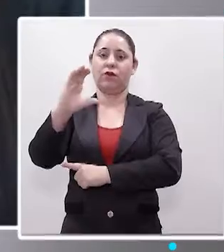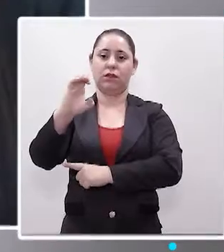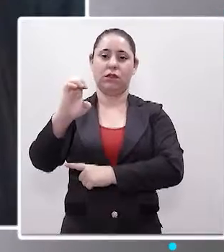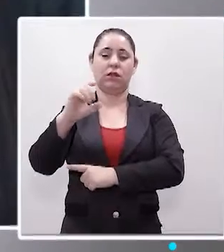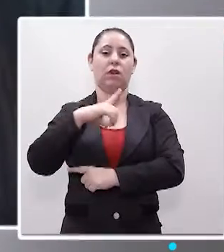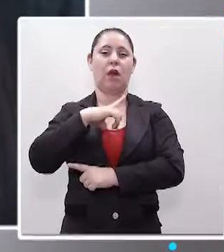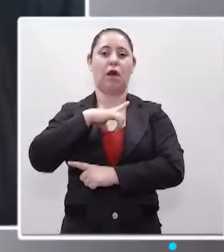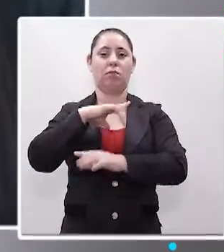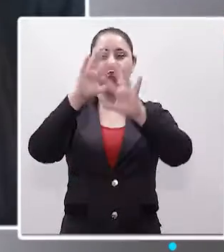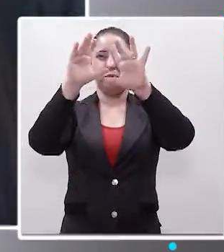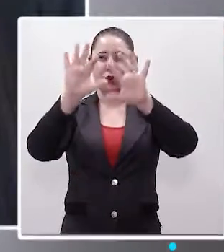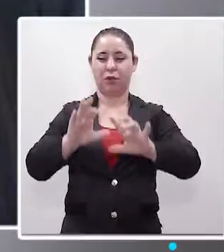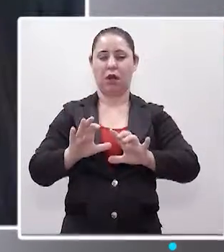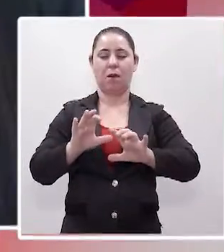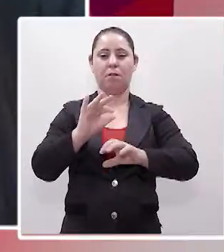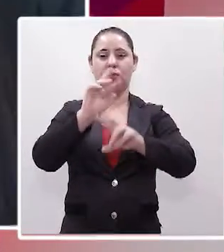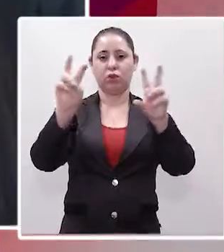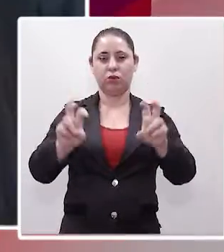pacote Office.